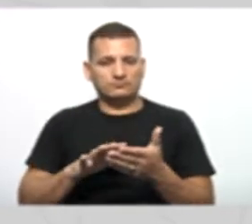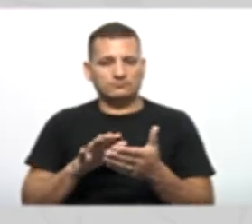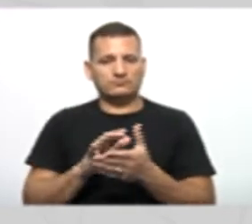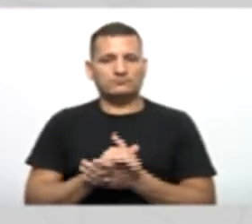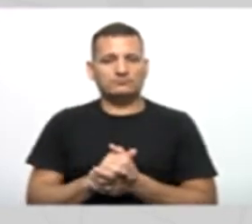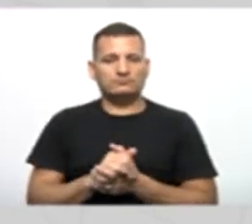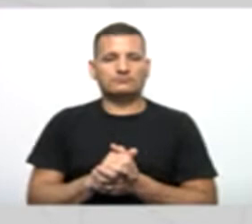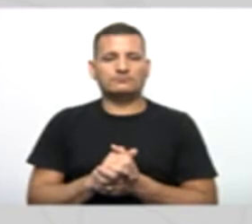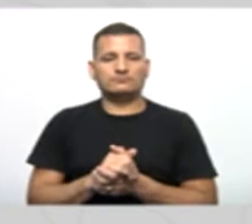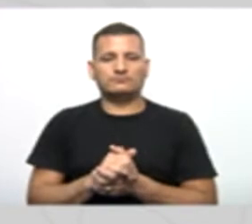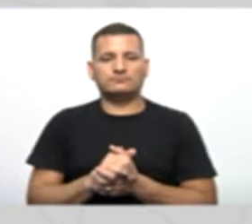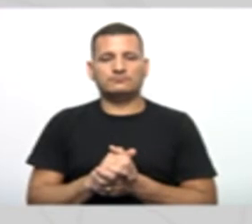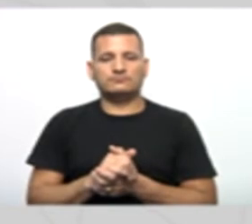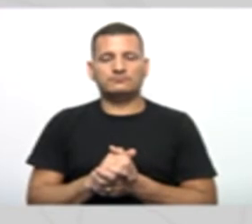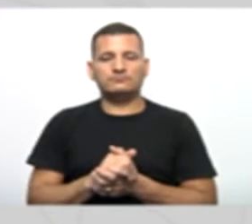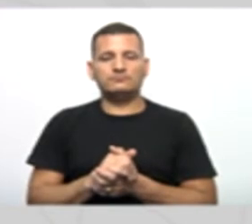tabela,